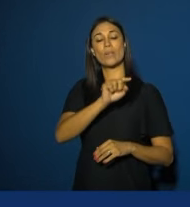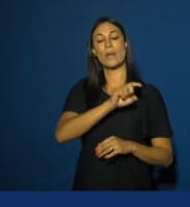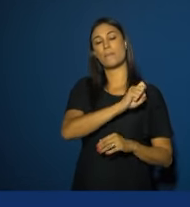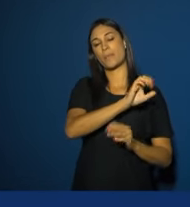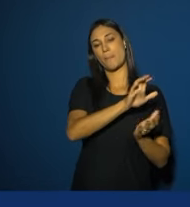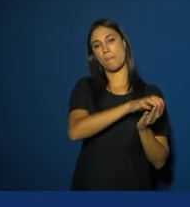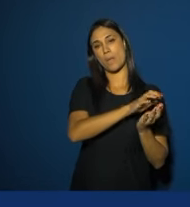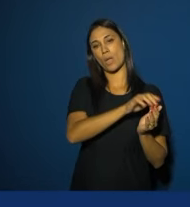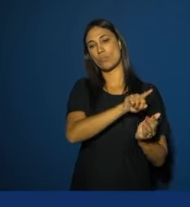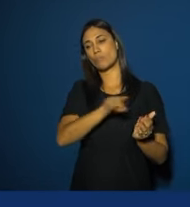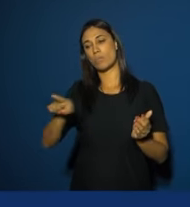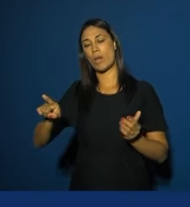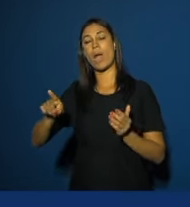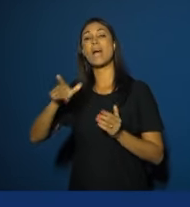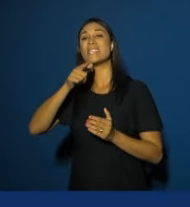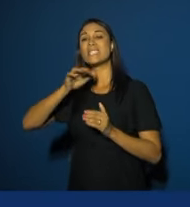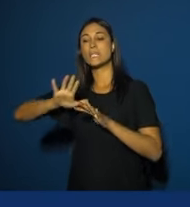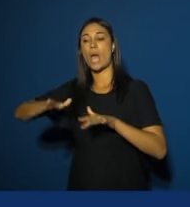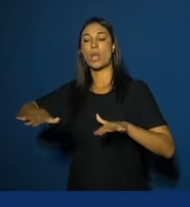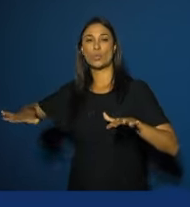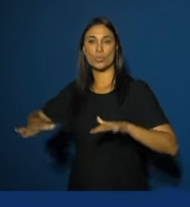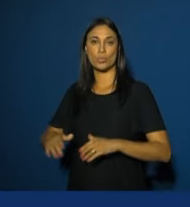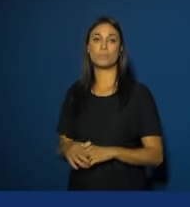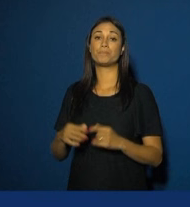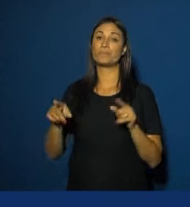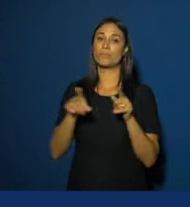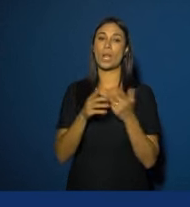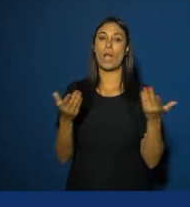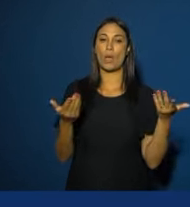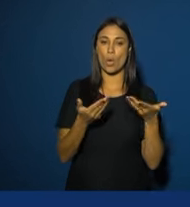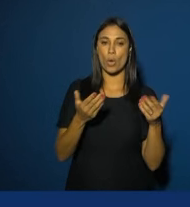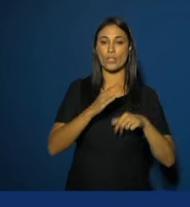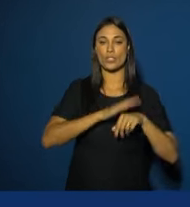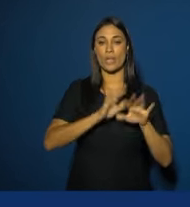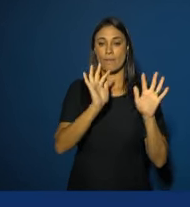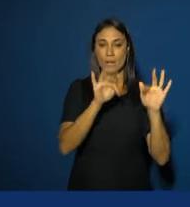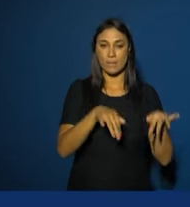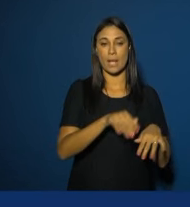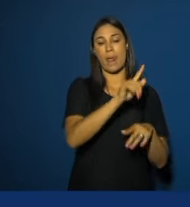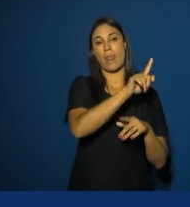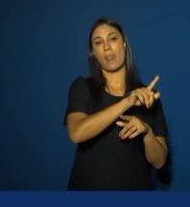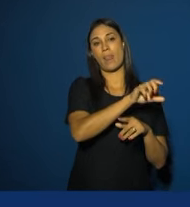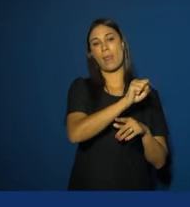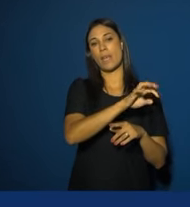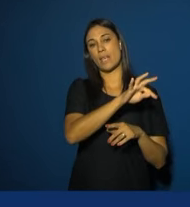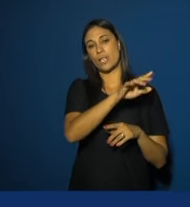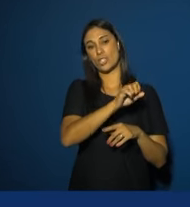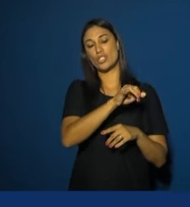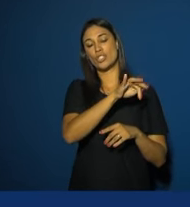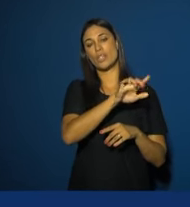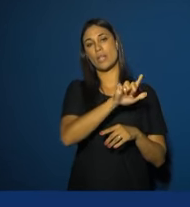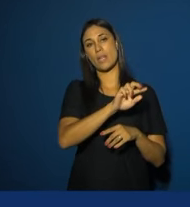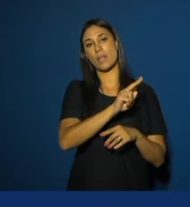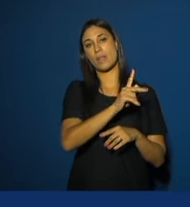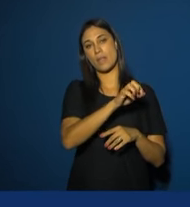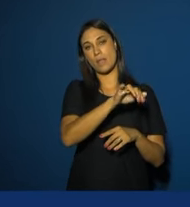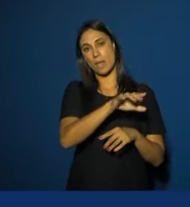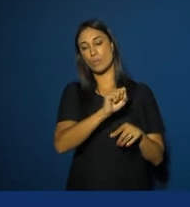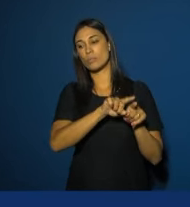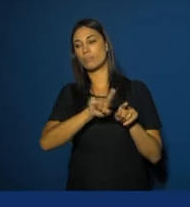Luís do Maranhão ao Porto de Santos, e agora queremos fazer, concluir a Leste-Oeste, que sai de Ilhéus até o